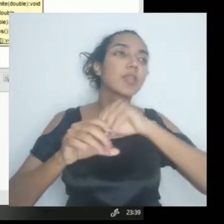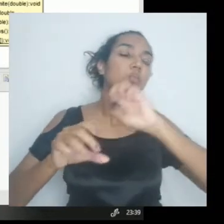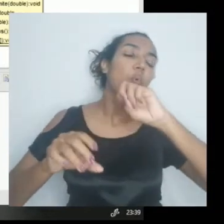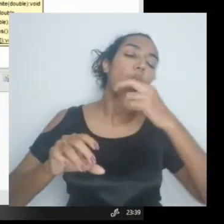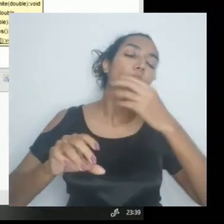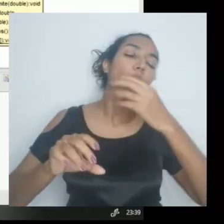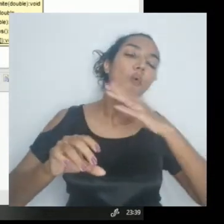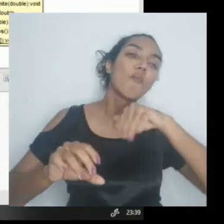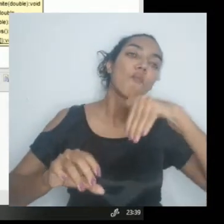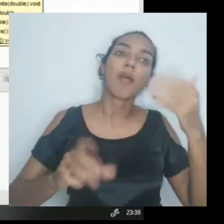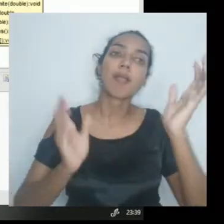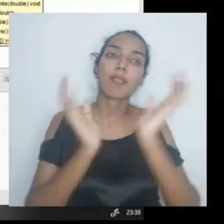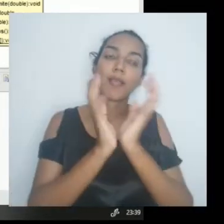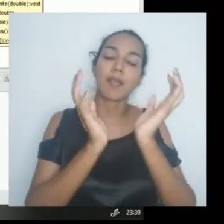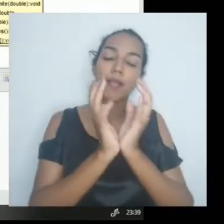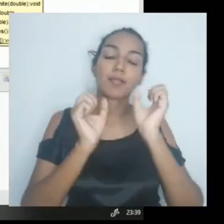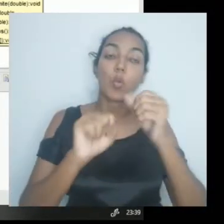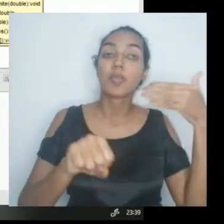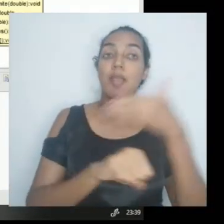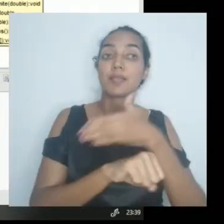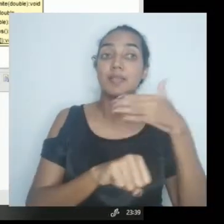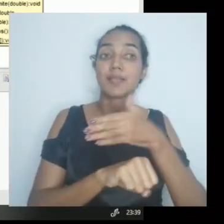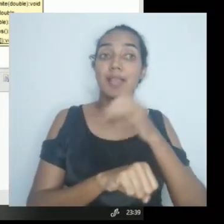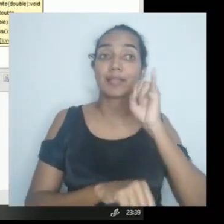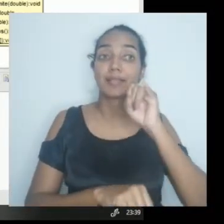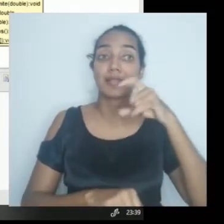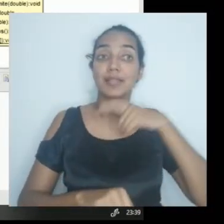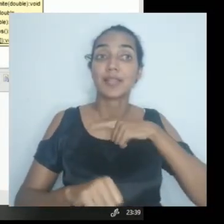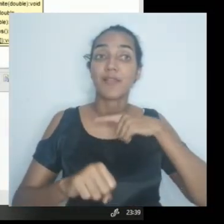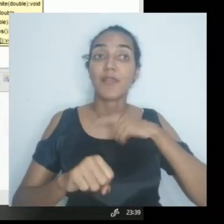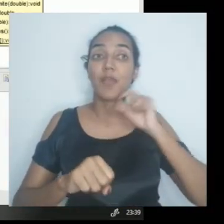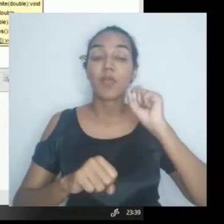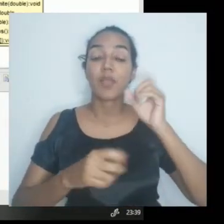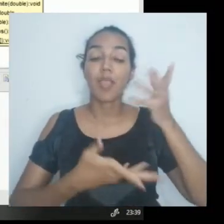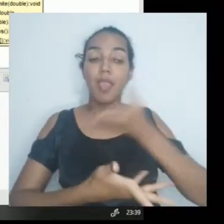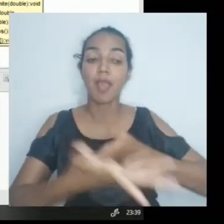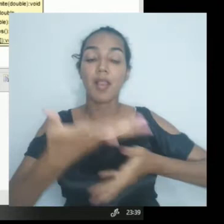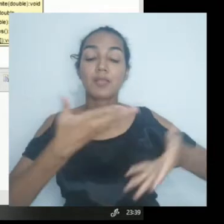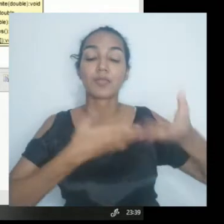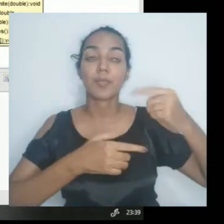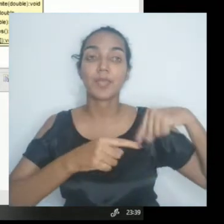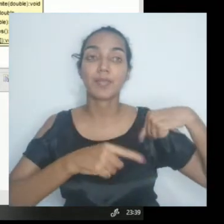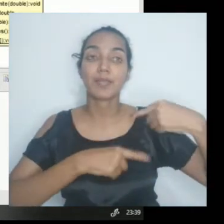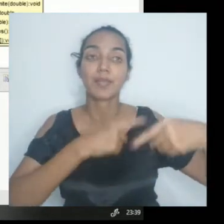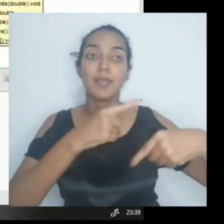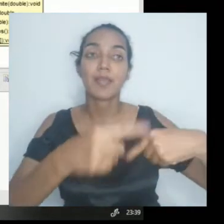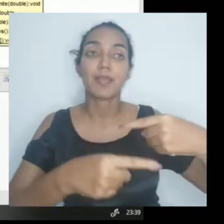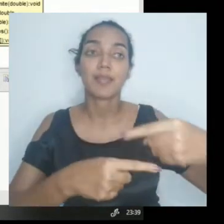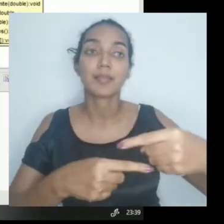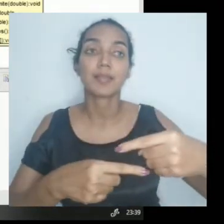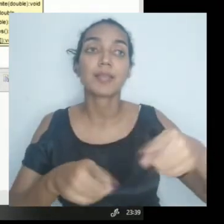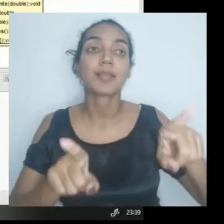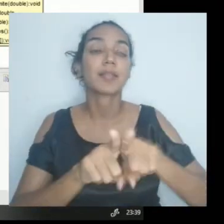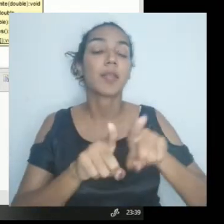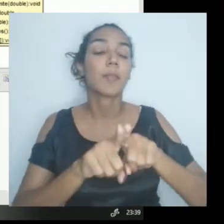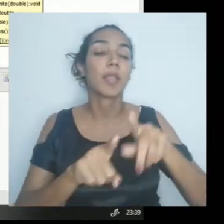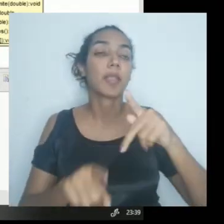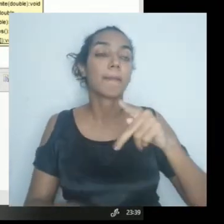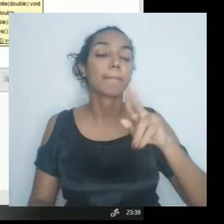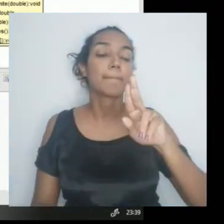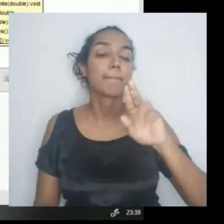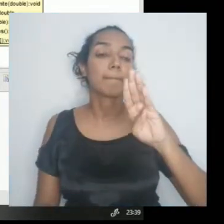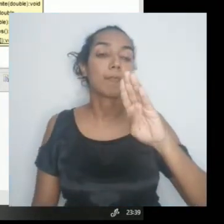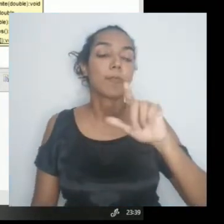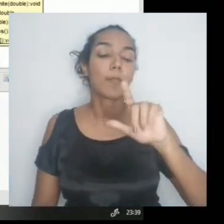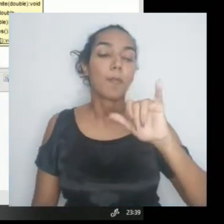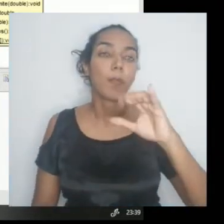classe se houver relacionamento de herança. E public, que pode ser acessado de qualquer lugar, fora